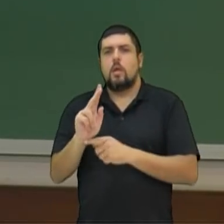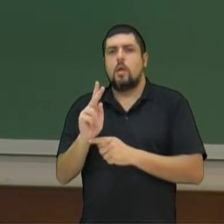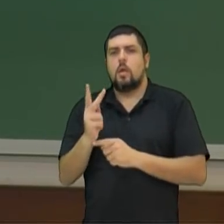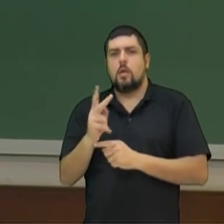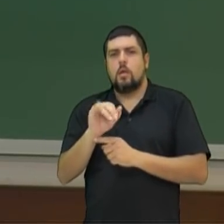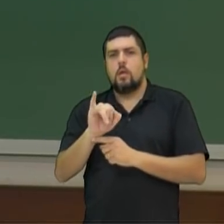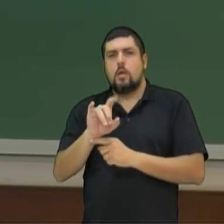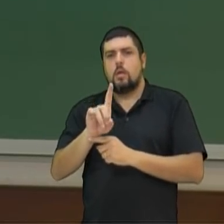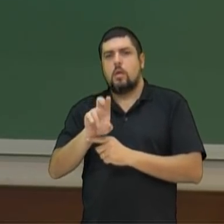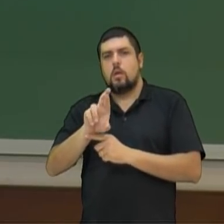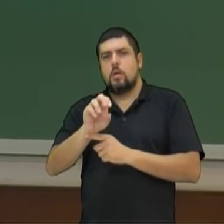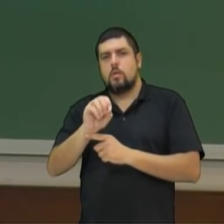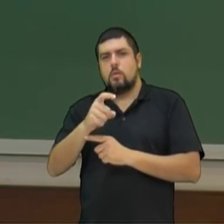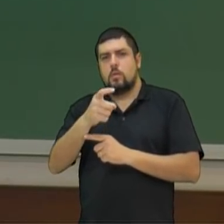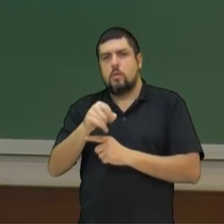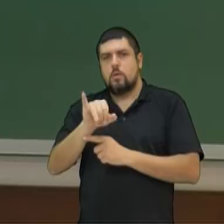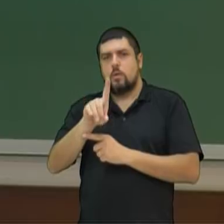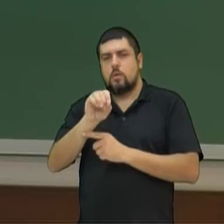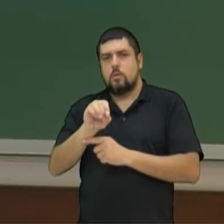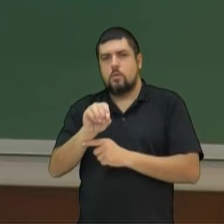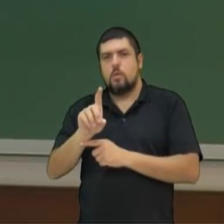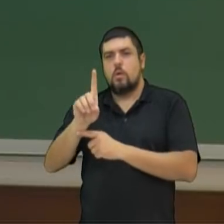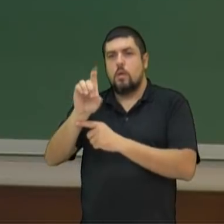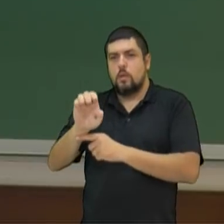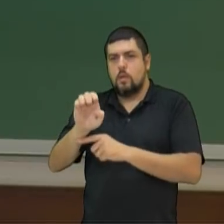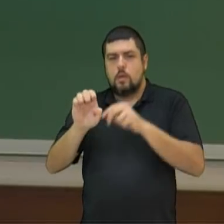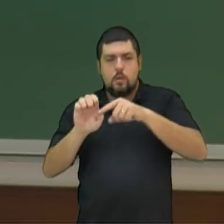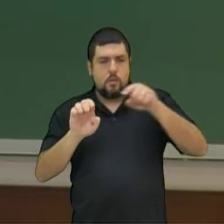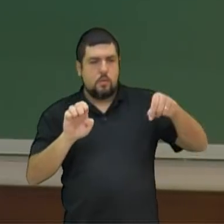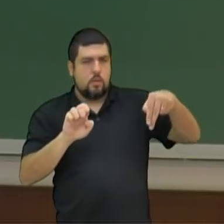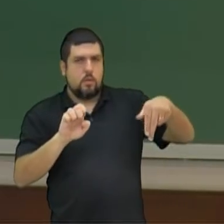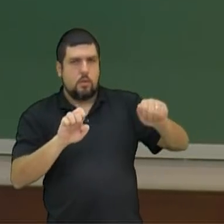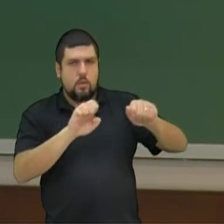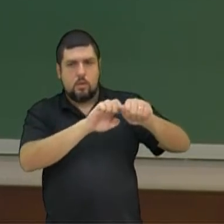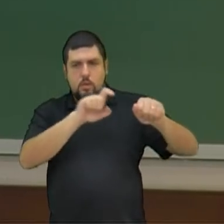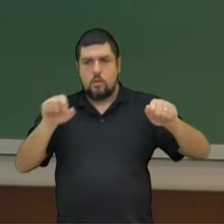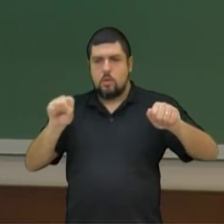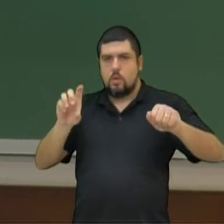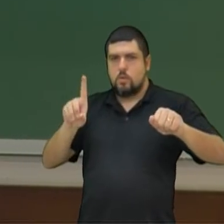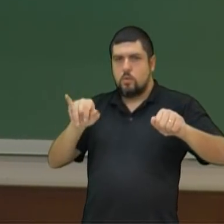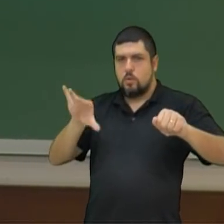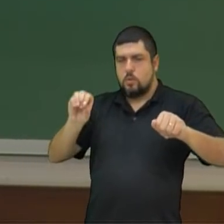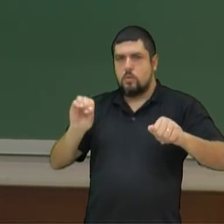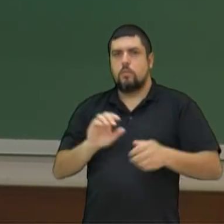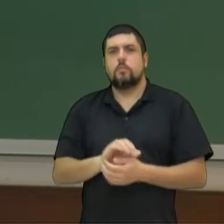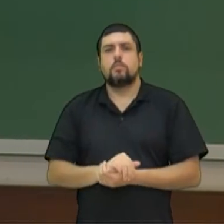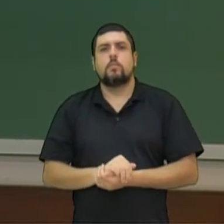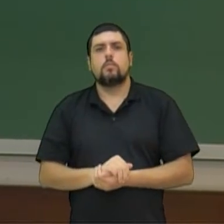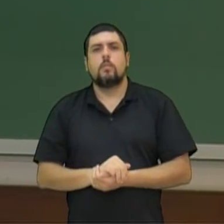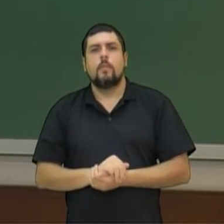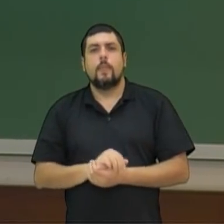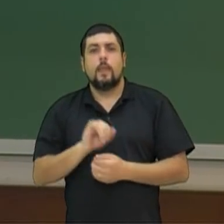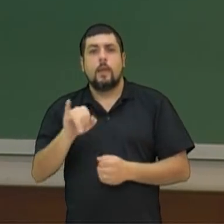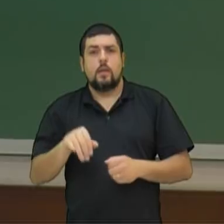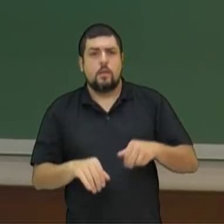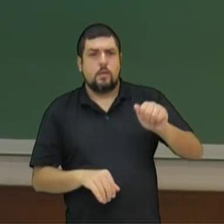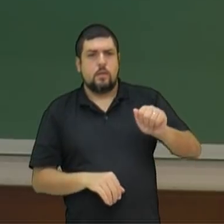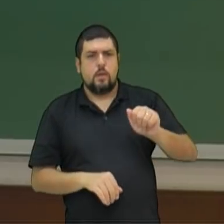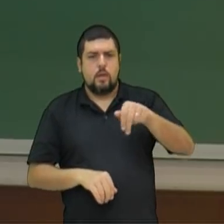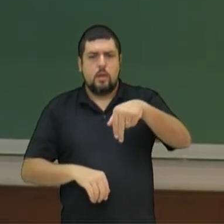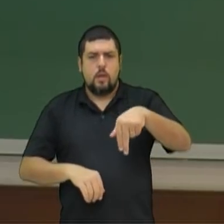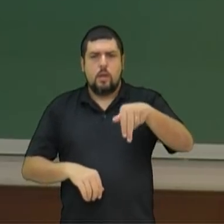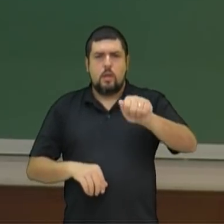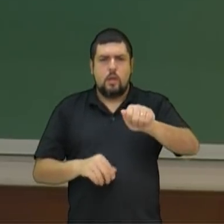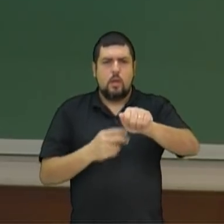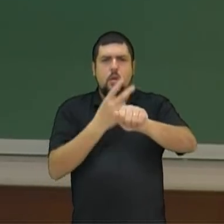nome? Hidróxido de sódio. Maravilha? Se tivesse 38 sódios,